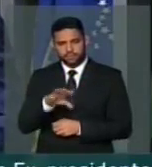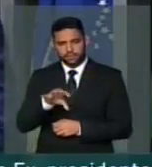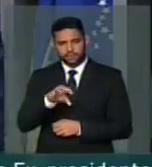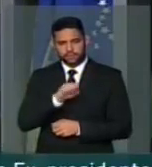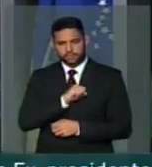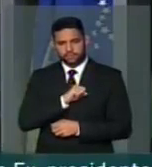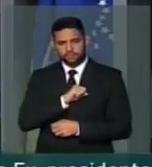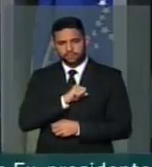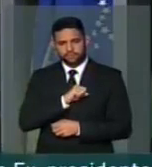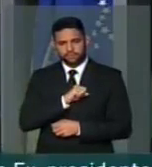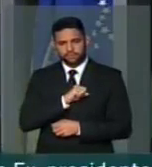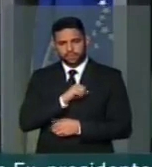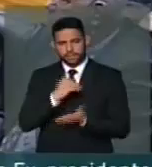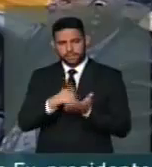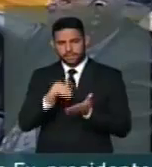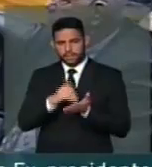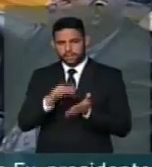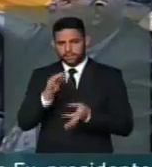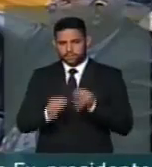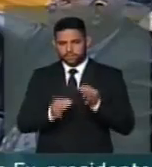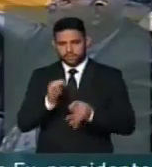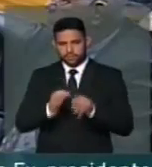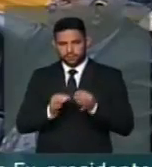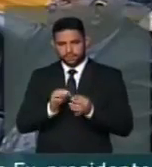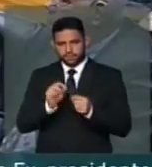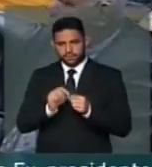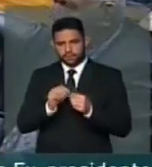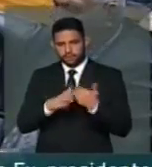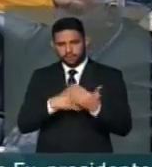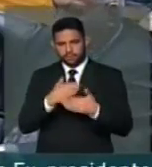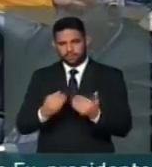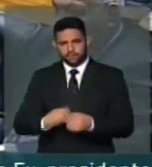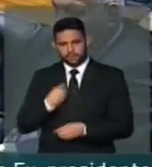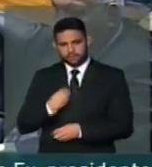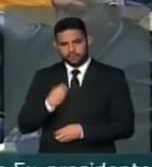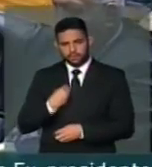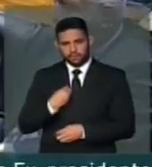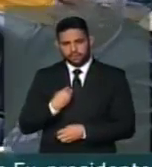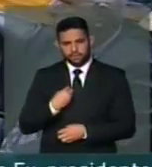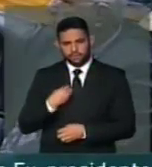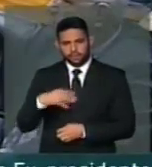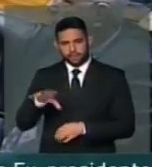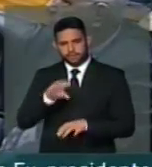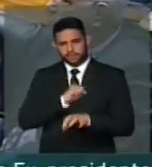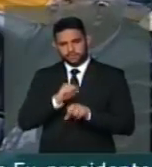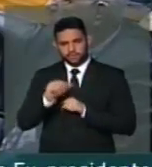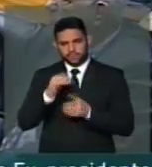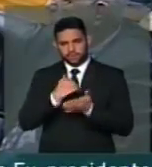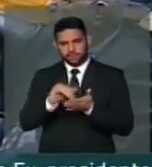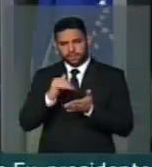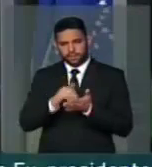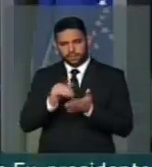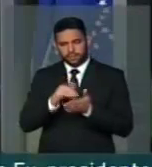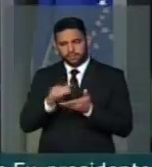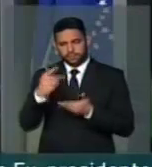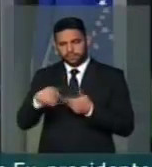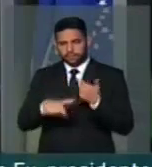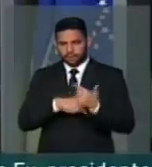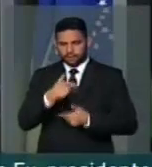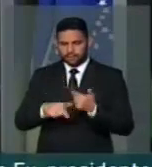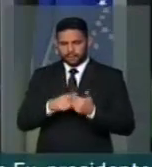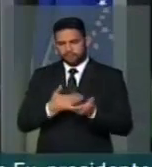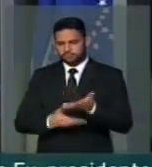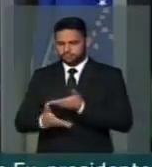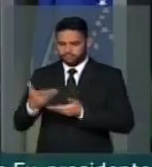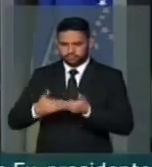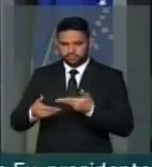assume a Secretaria de Interior e Justiça e, ao longo da sua caminhada, vai acumulando secretarias em torno do seu trabalho, do seu